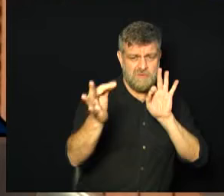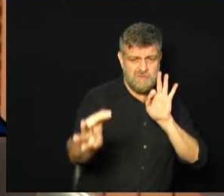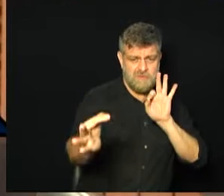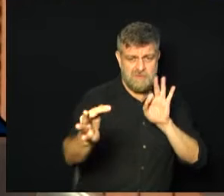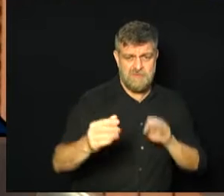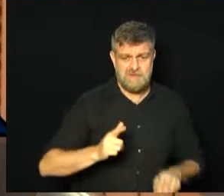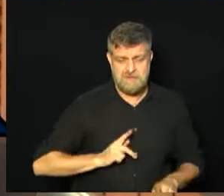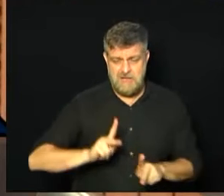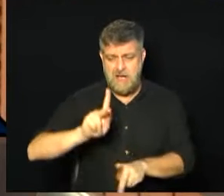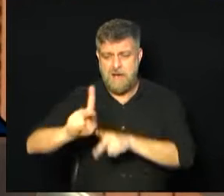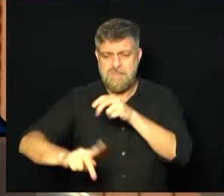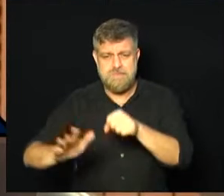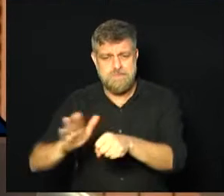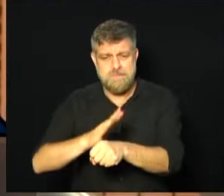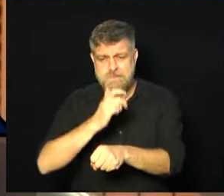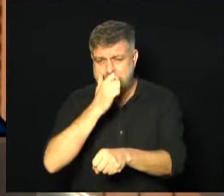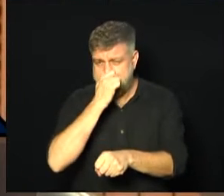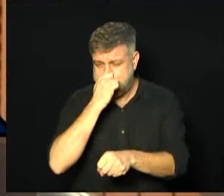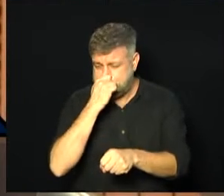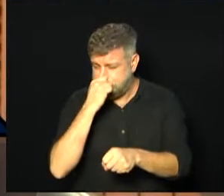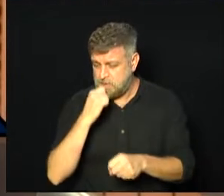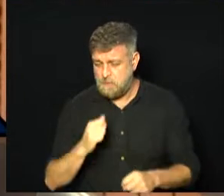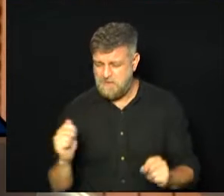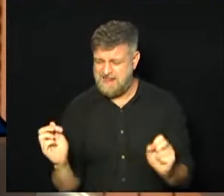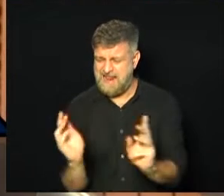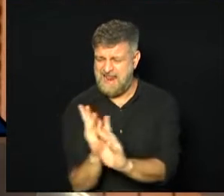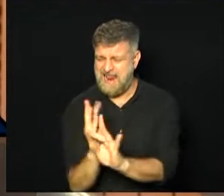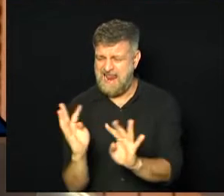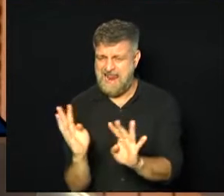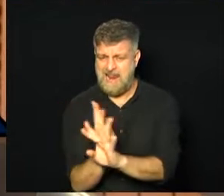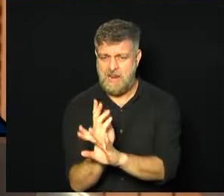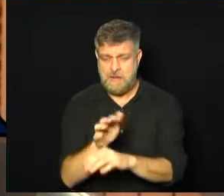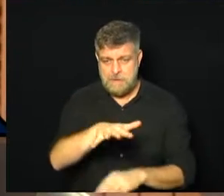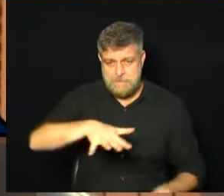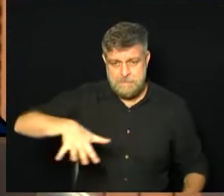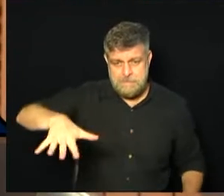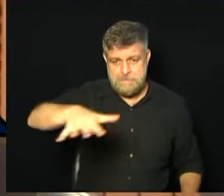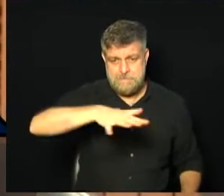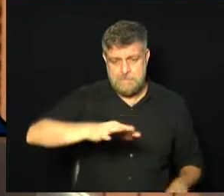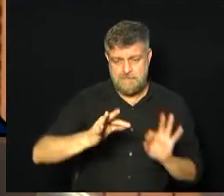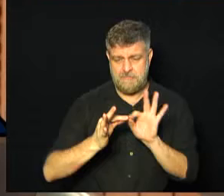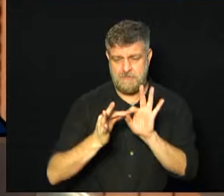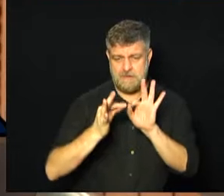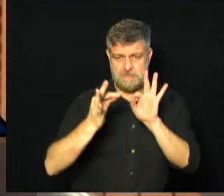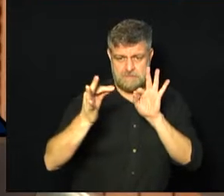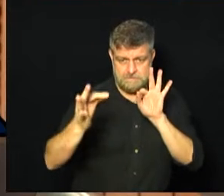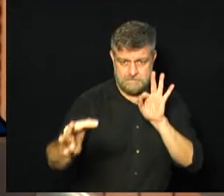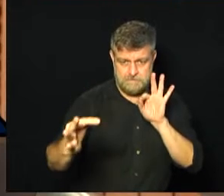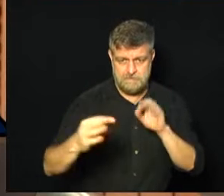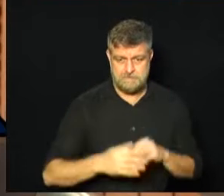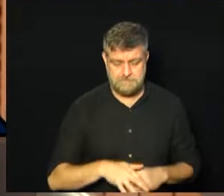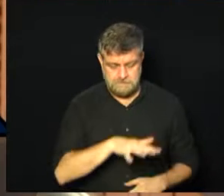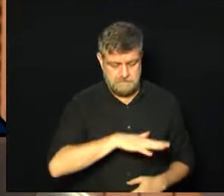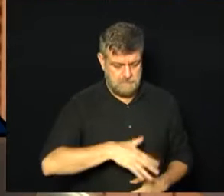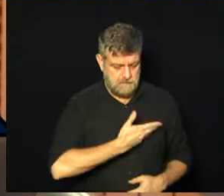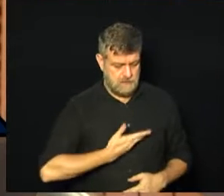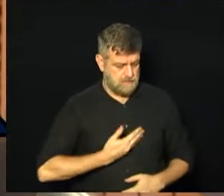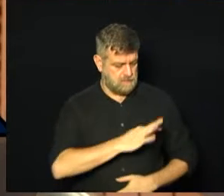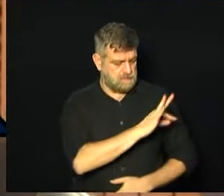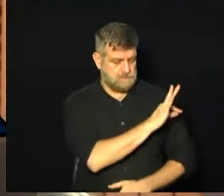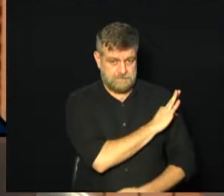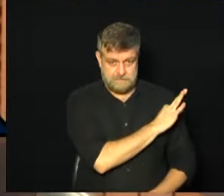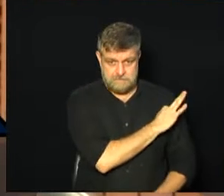intensa de moradores, mas, por tudo, por ser uma região de periferia, o poder público, muitas vezes, ainda